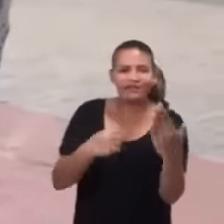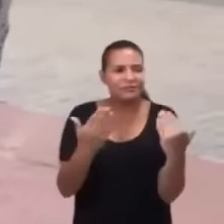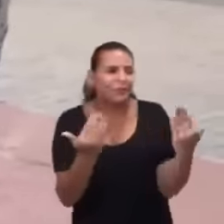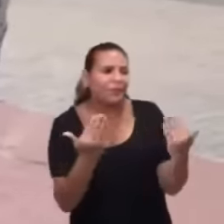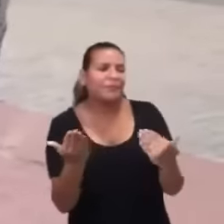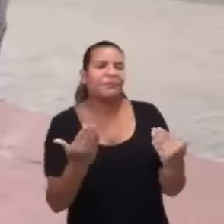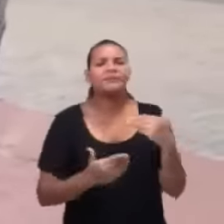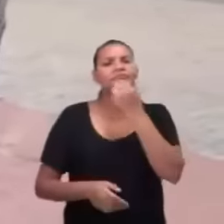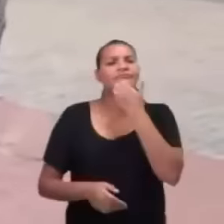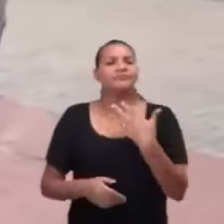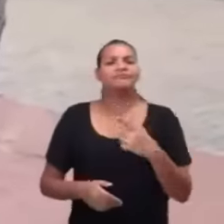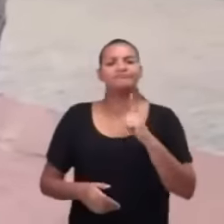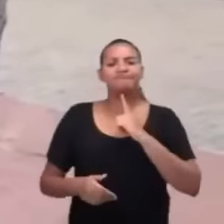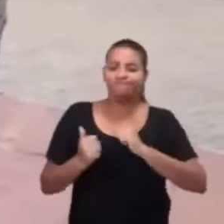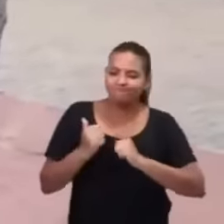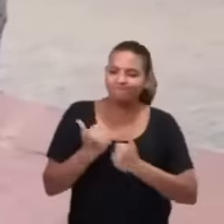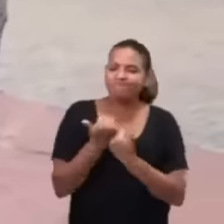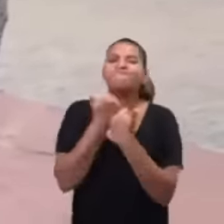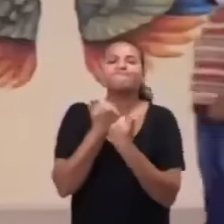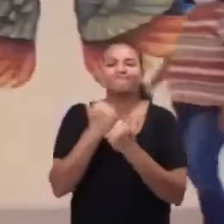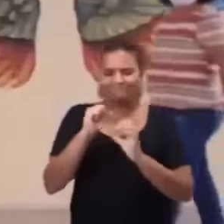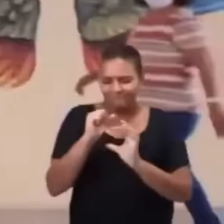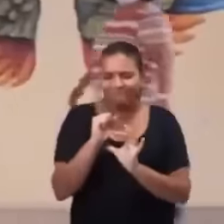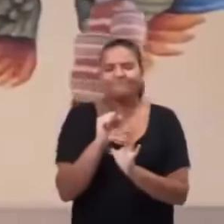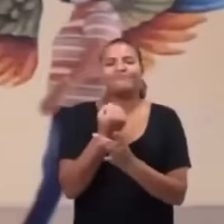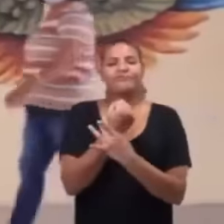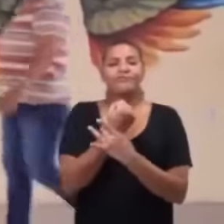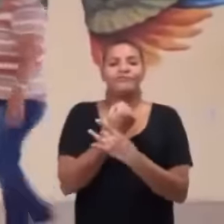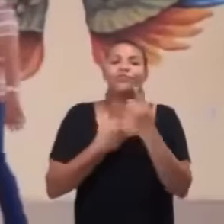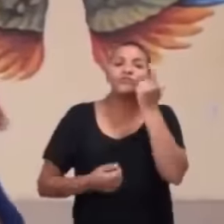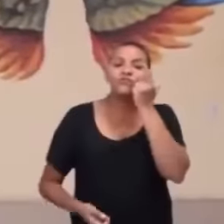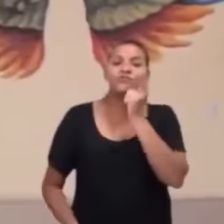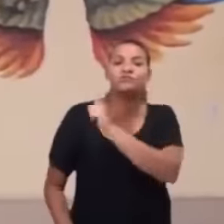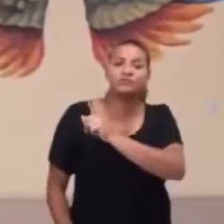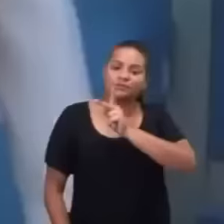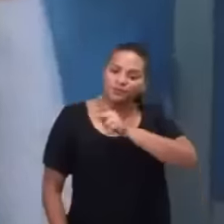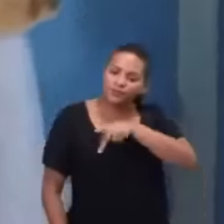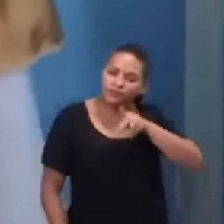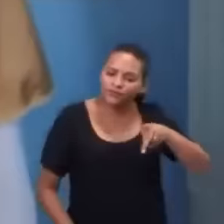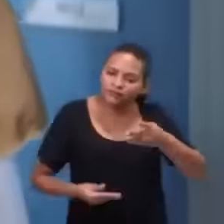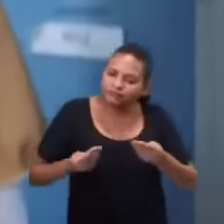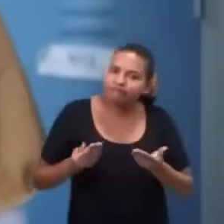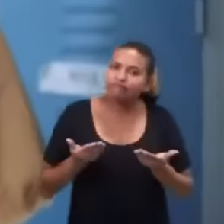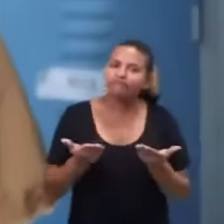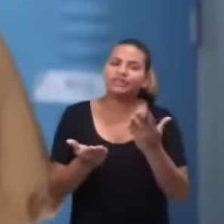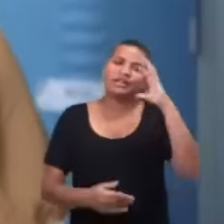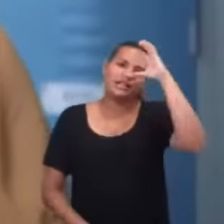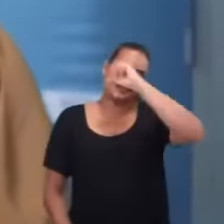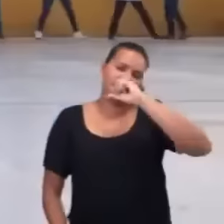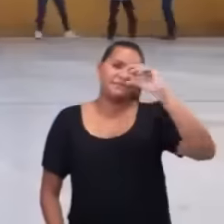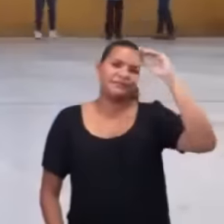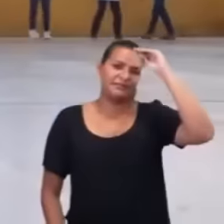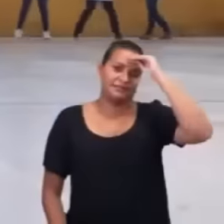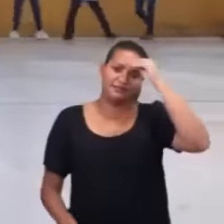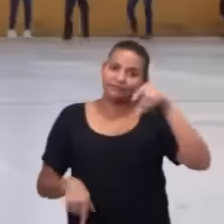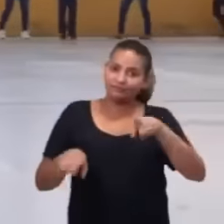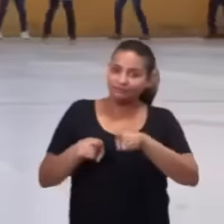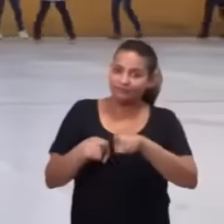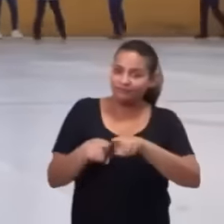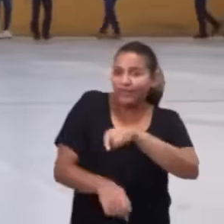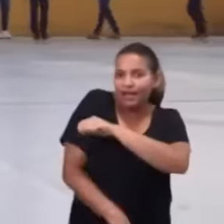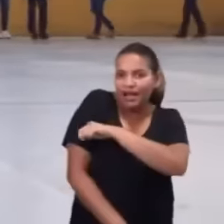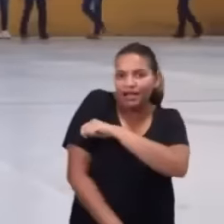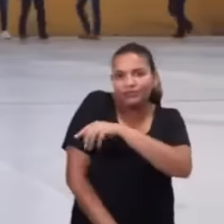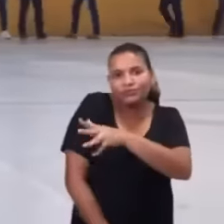que garante o apoio necessário para o professor garantir tanto a aprendizagem quanto o desenvolvimento integral dos